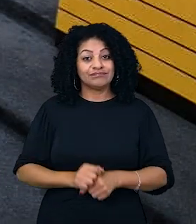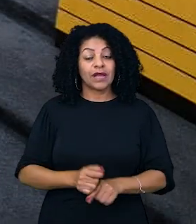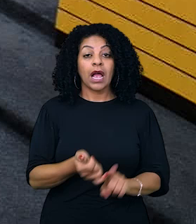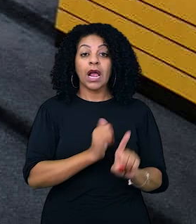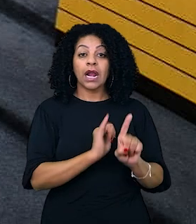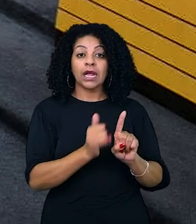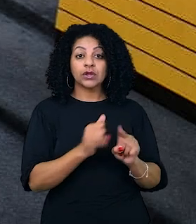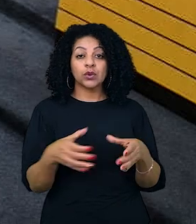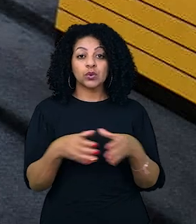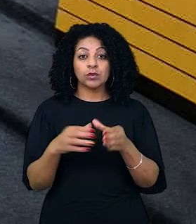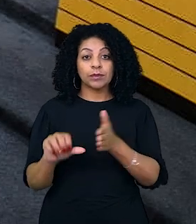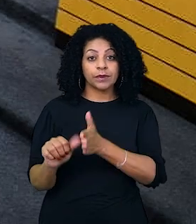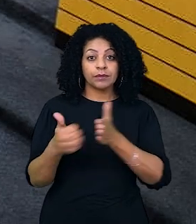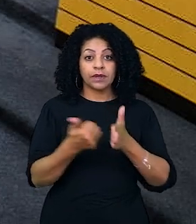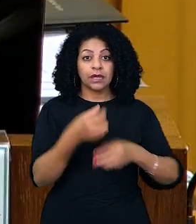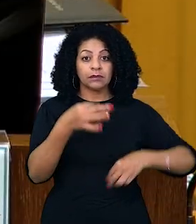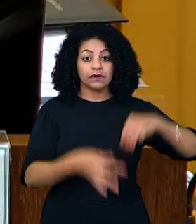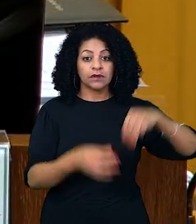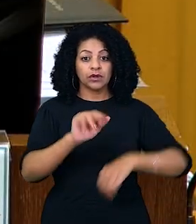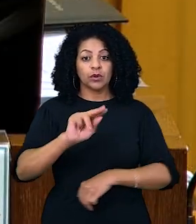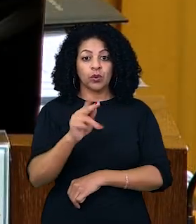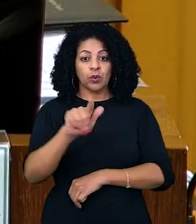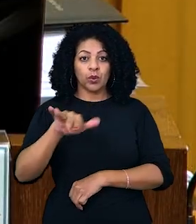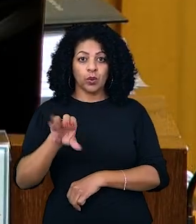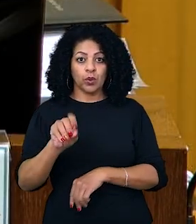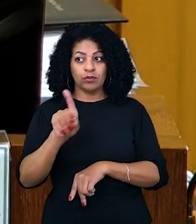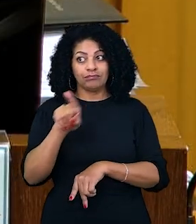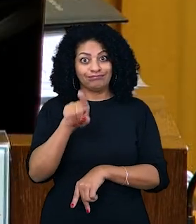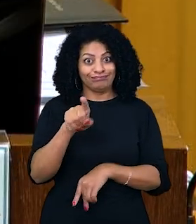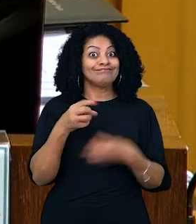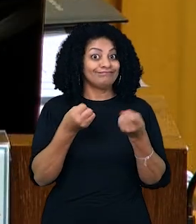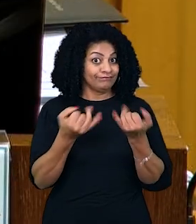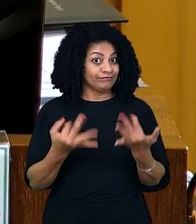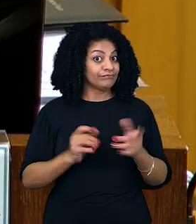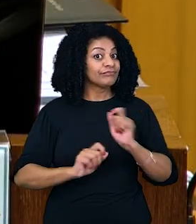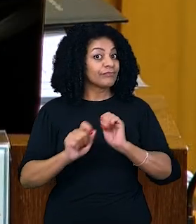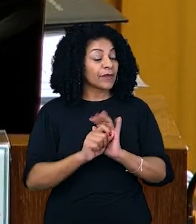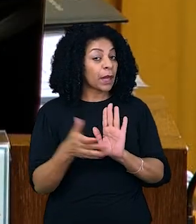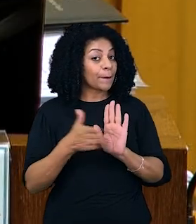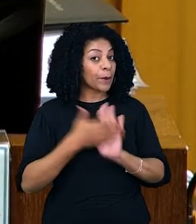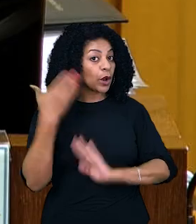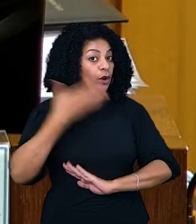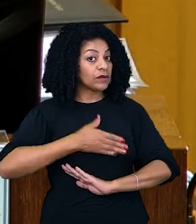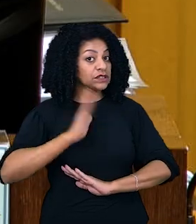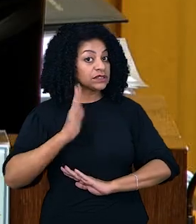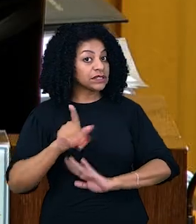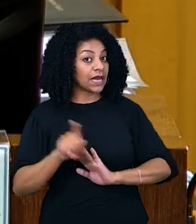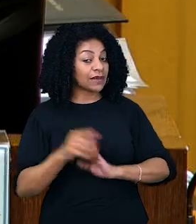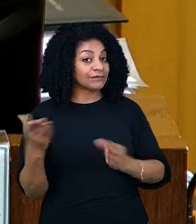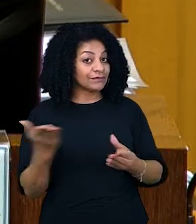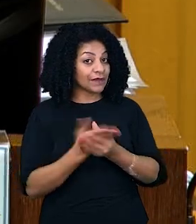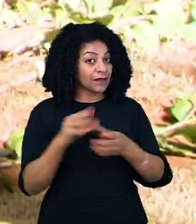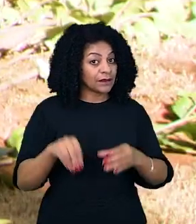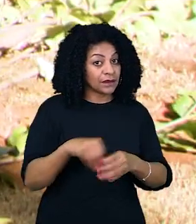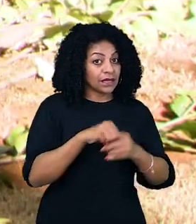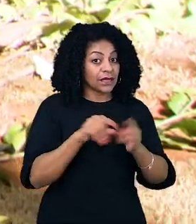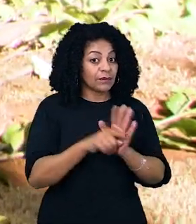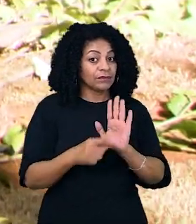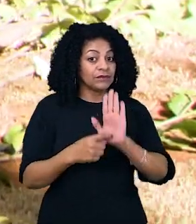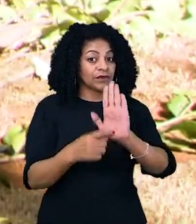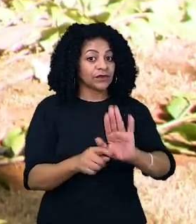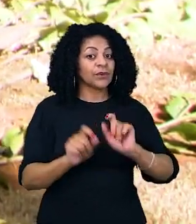caso, na primeira turma, foi o ministro Hugo Scheuermann. Ele explicou que, conforme as provas contidas no processo,